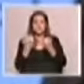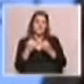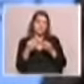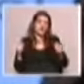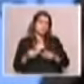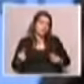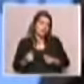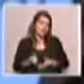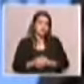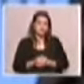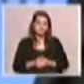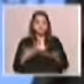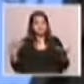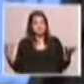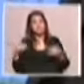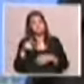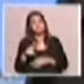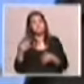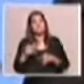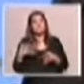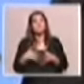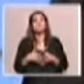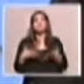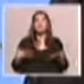dúvida. Aliás, é uma das grandes...